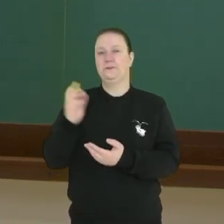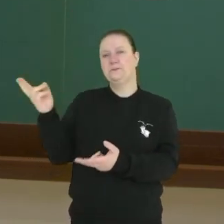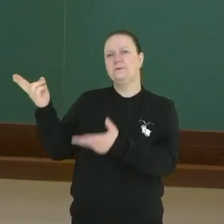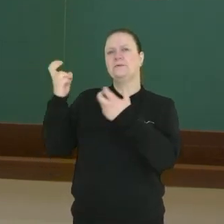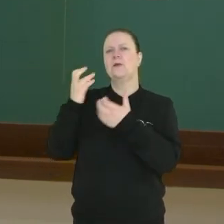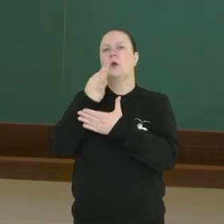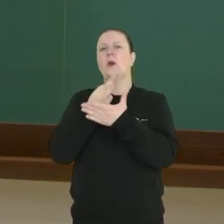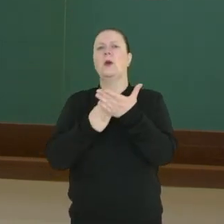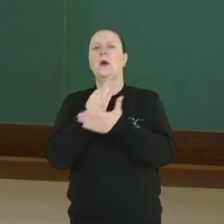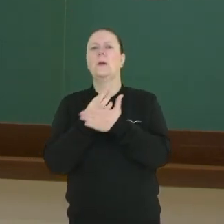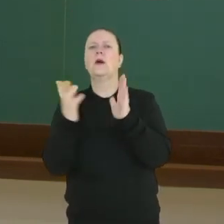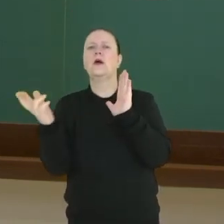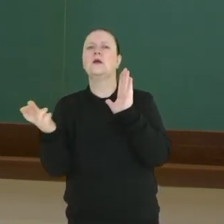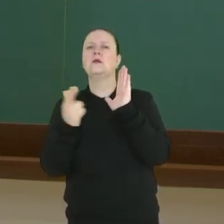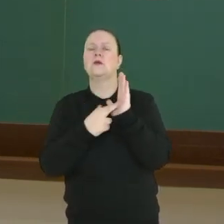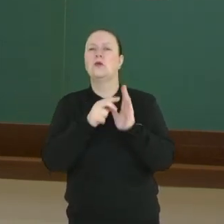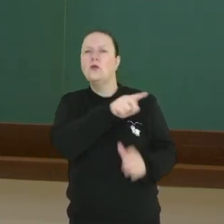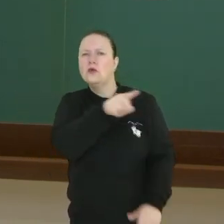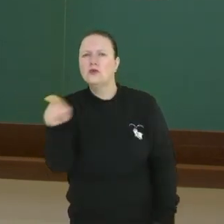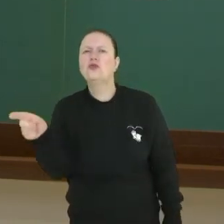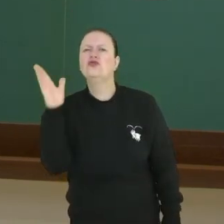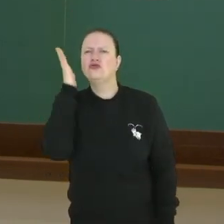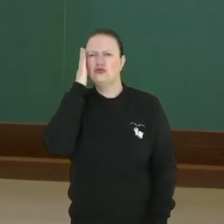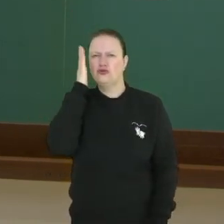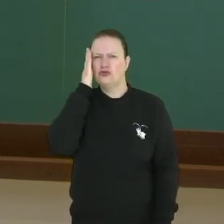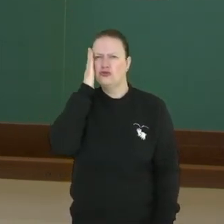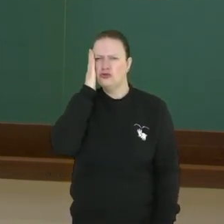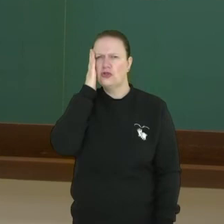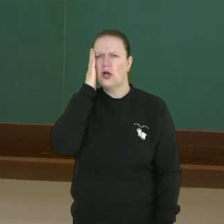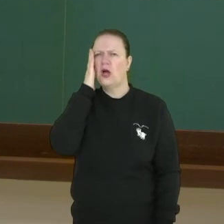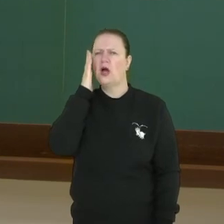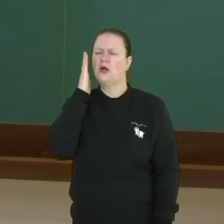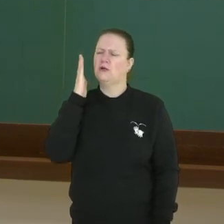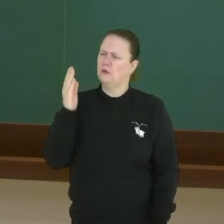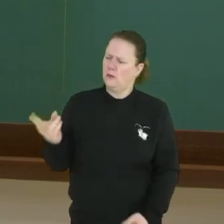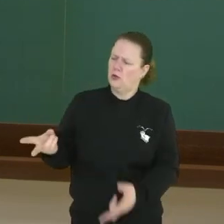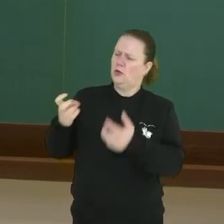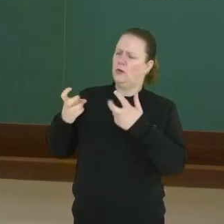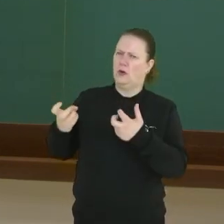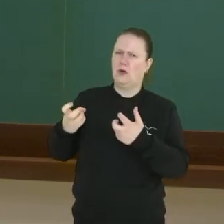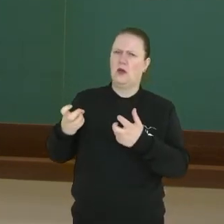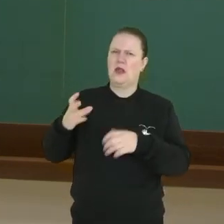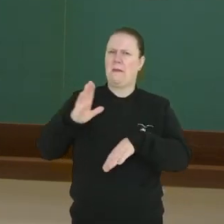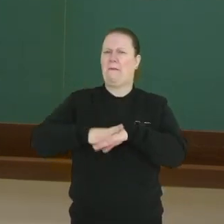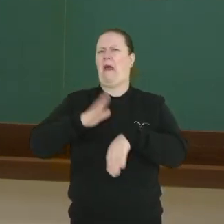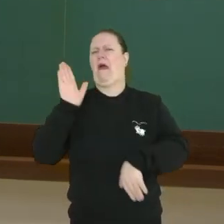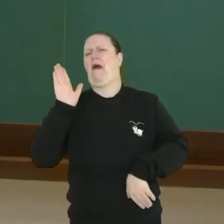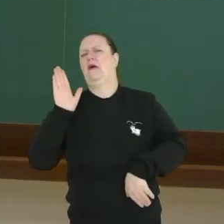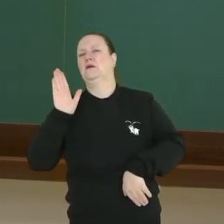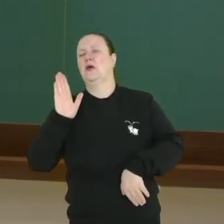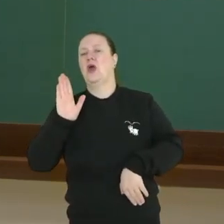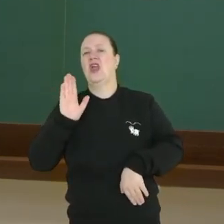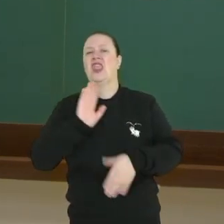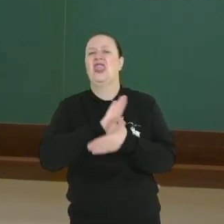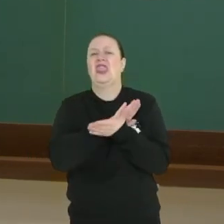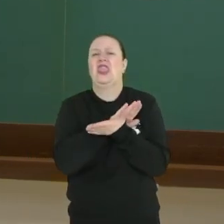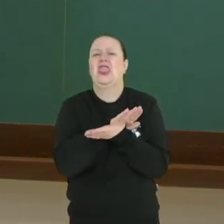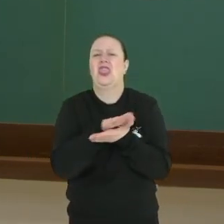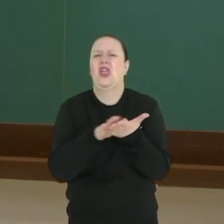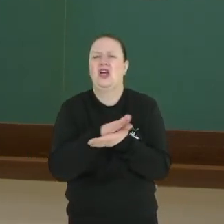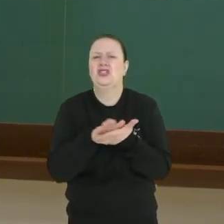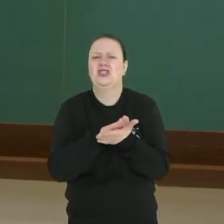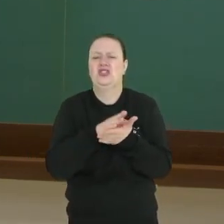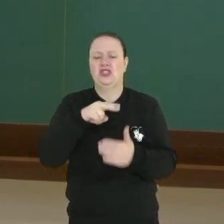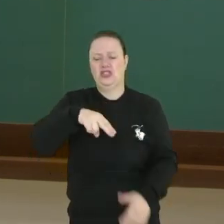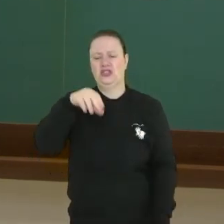responda o seguinte. Você já ouviu as expressões de mais da conta e na dica de nada? Já ouviram? E qual